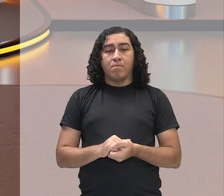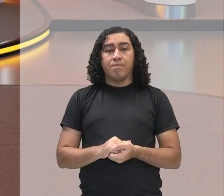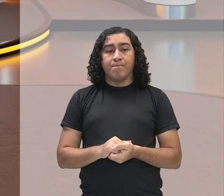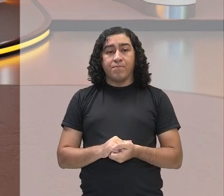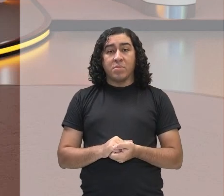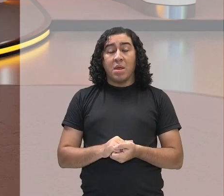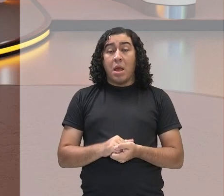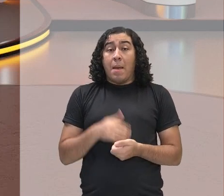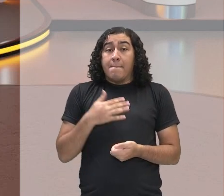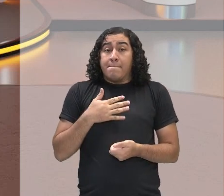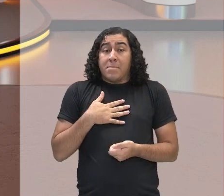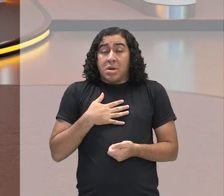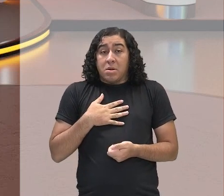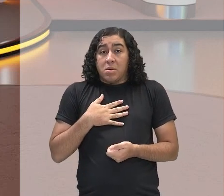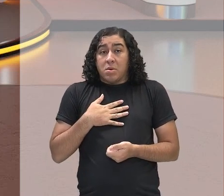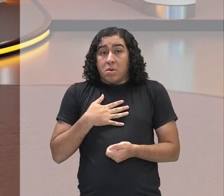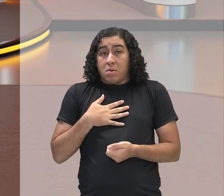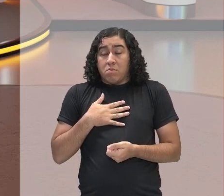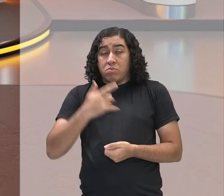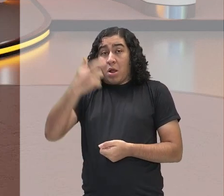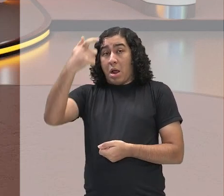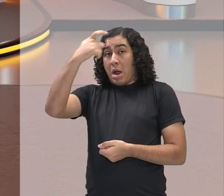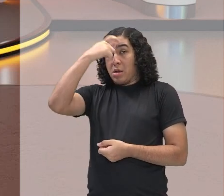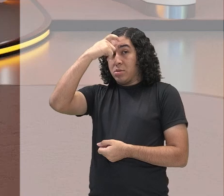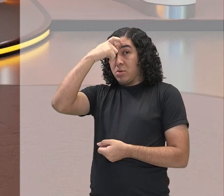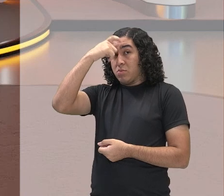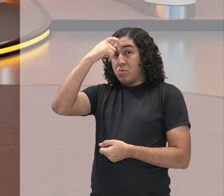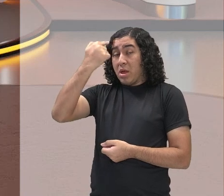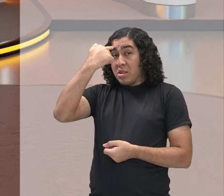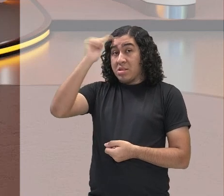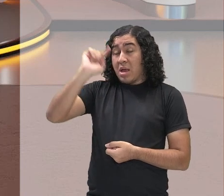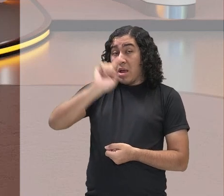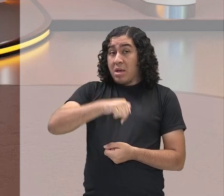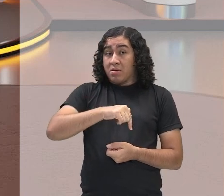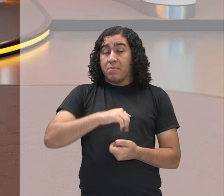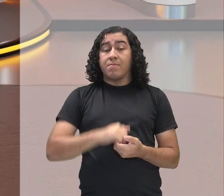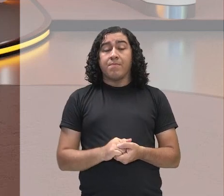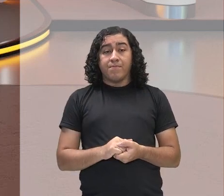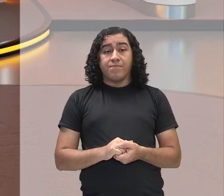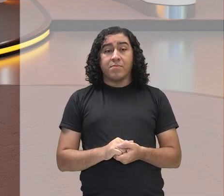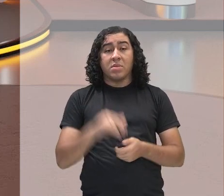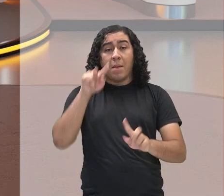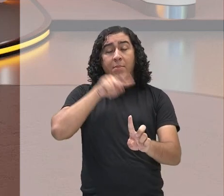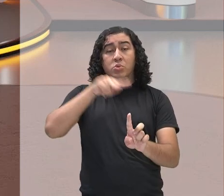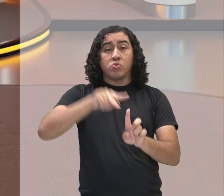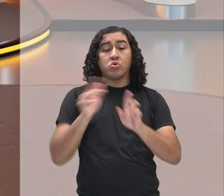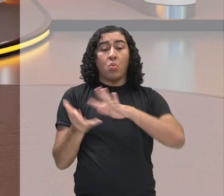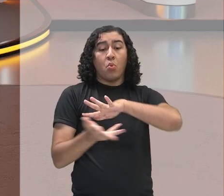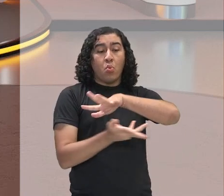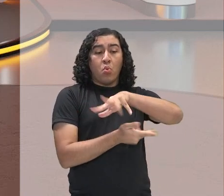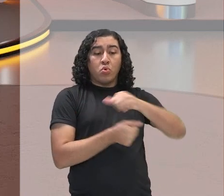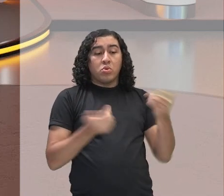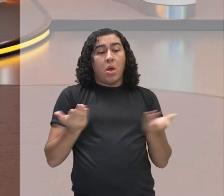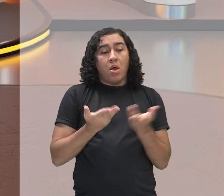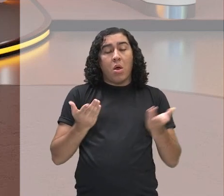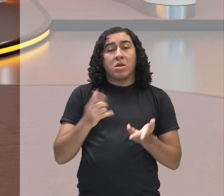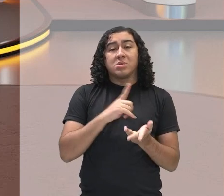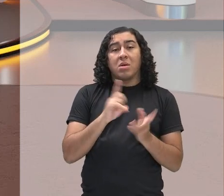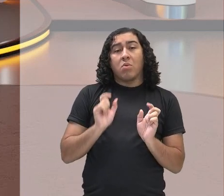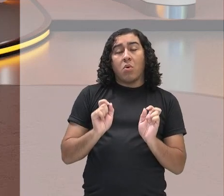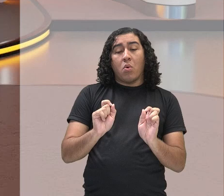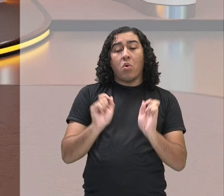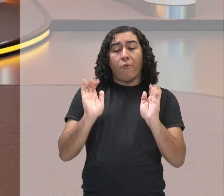minha razão. Tá bom? Então seria essa a ideia. A visão do mundo, então, a partir de agora, ela passa a estar